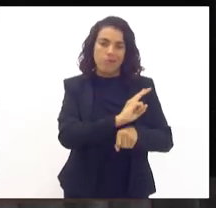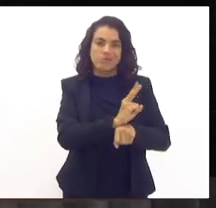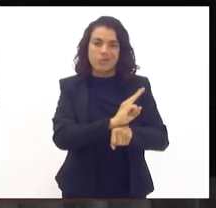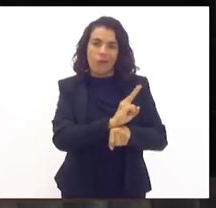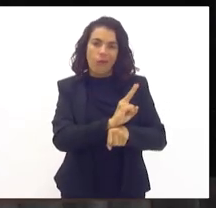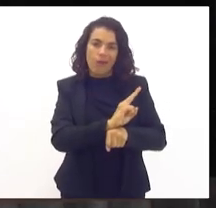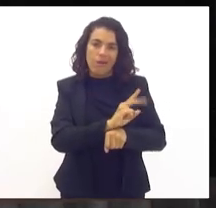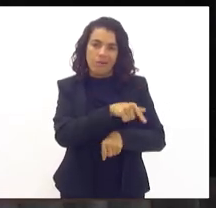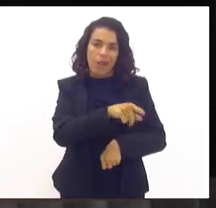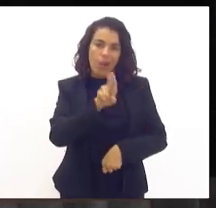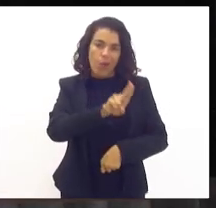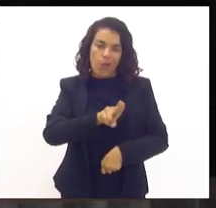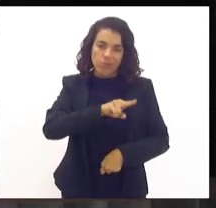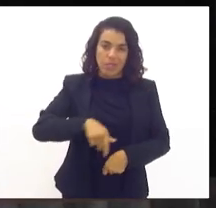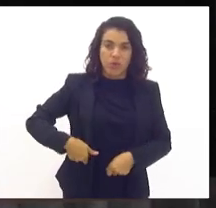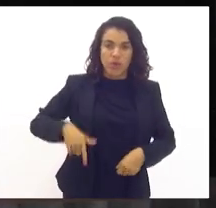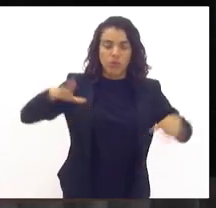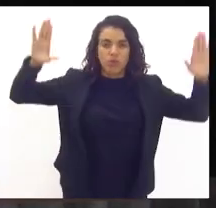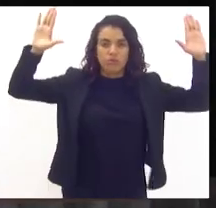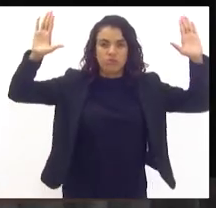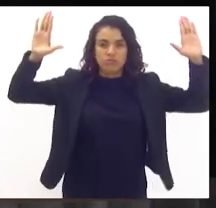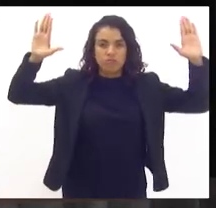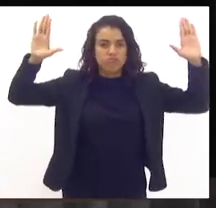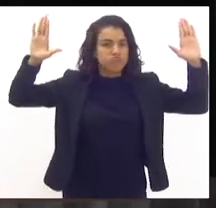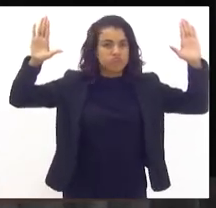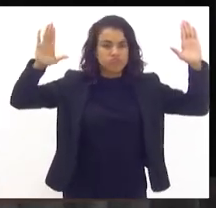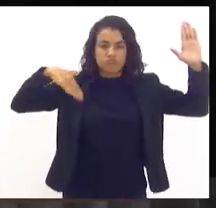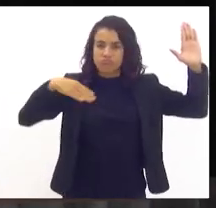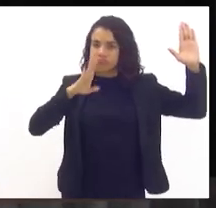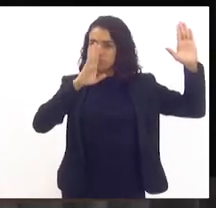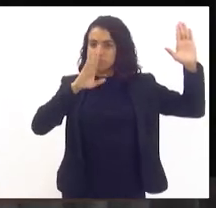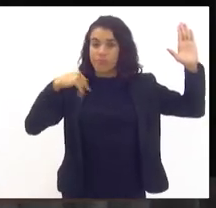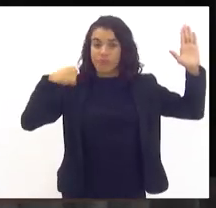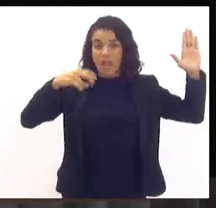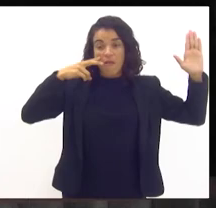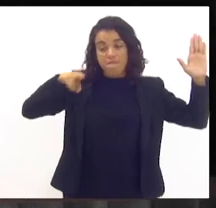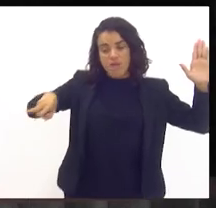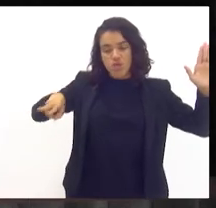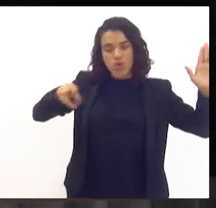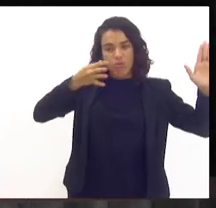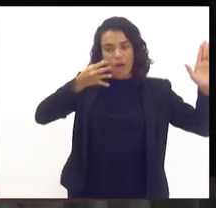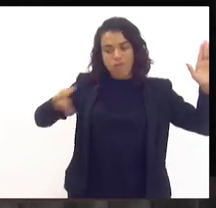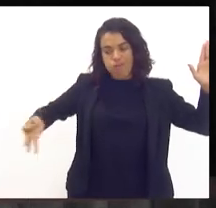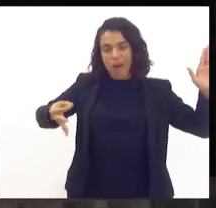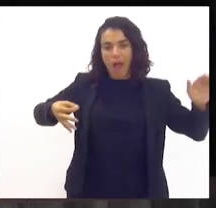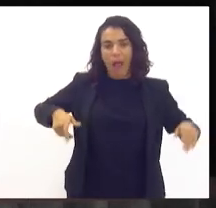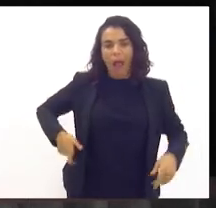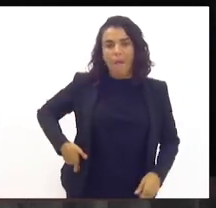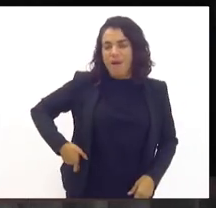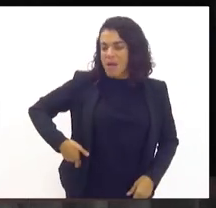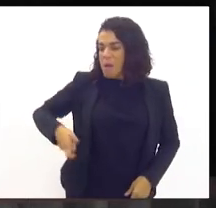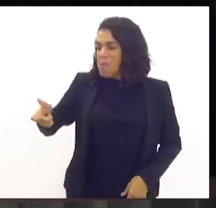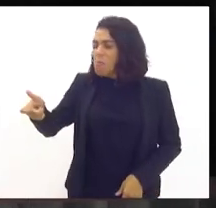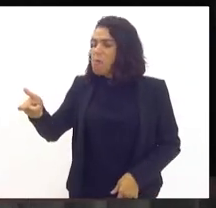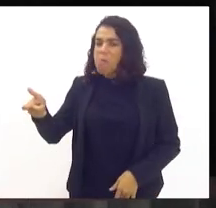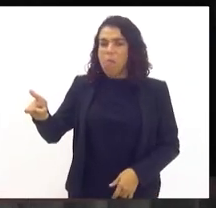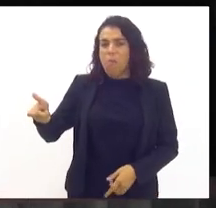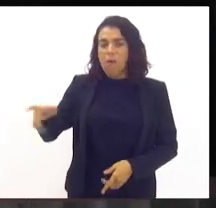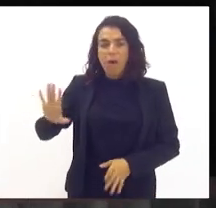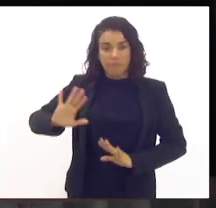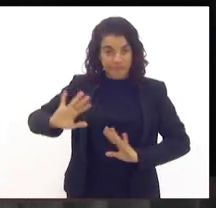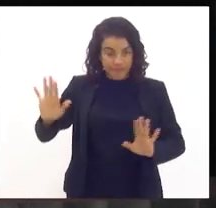segurança. Todo mundo levantou os braços, ele viu a arma do segurança, falou, ah, tu é o plecha, não sei o que e